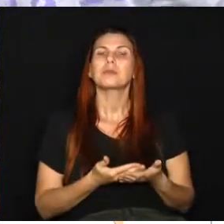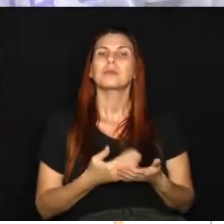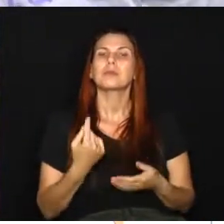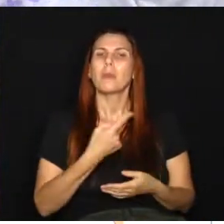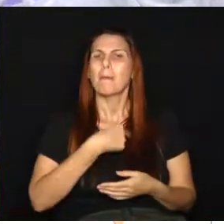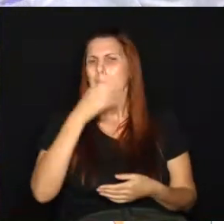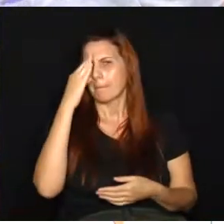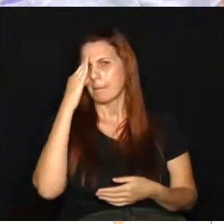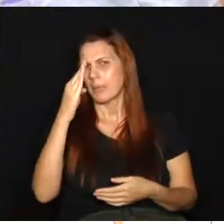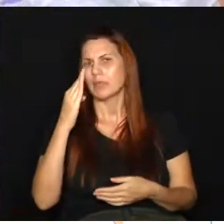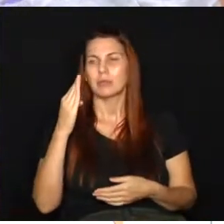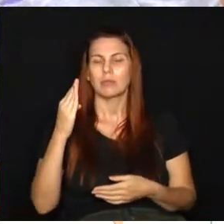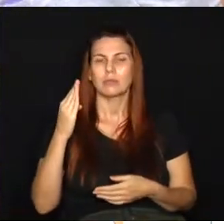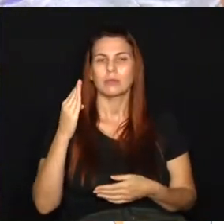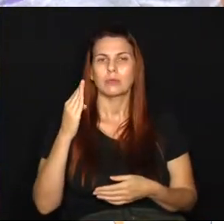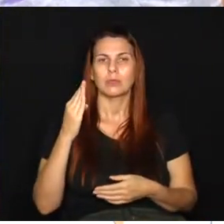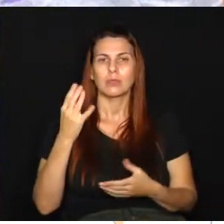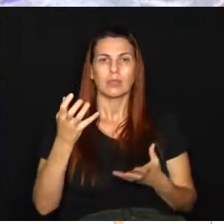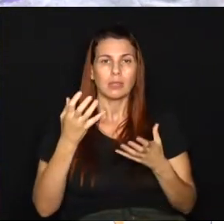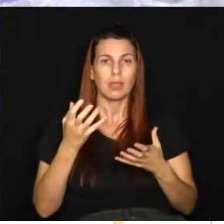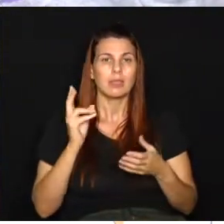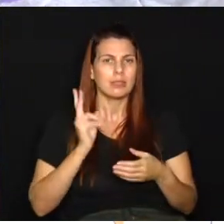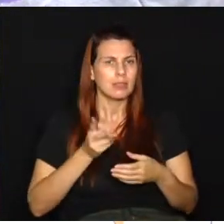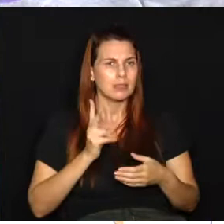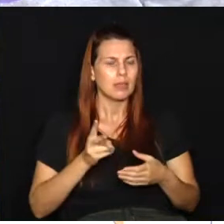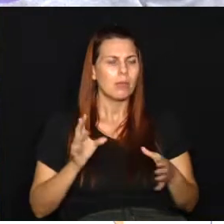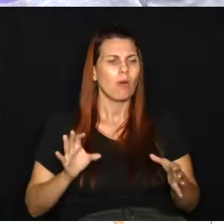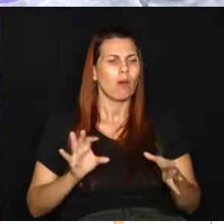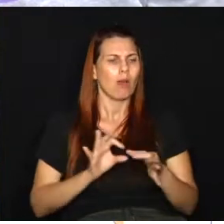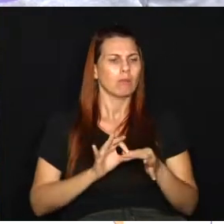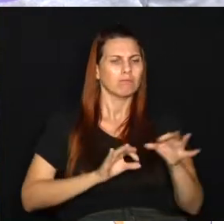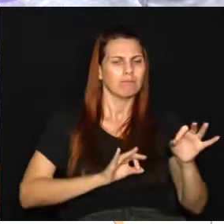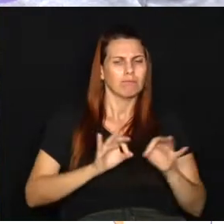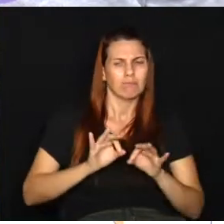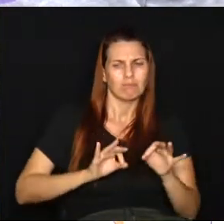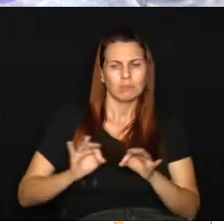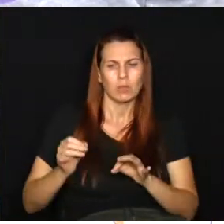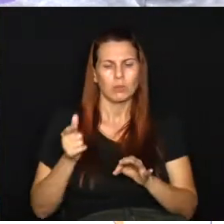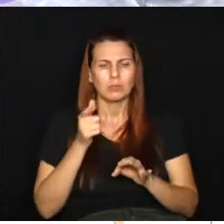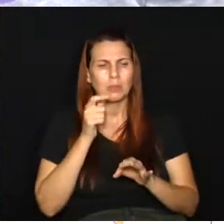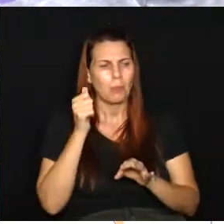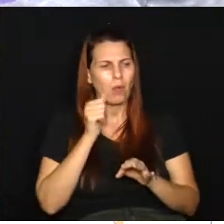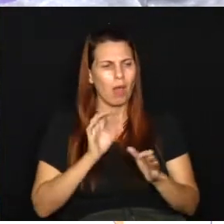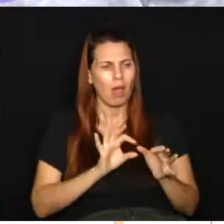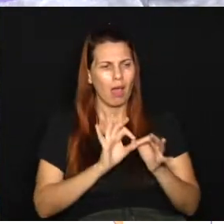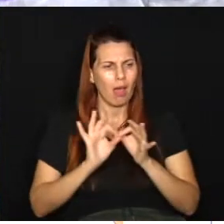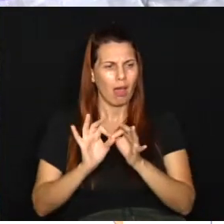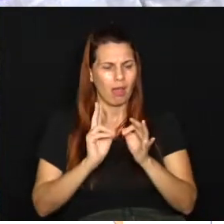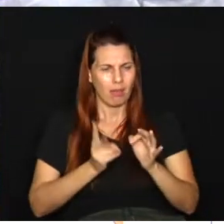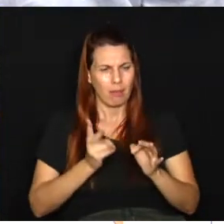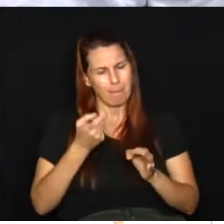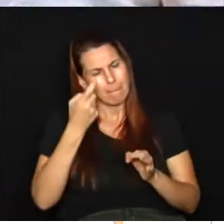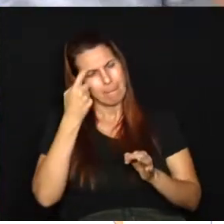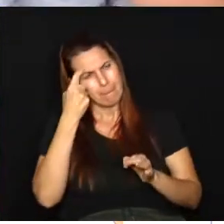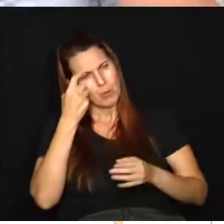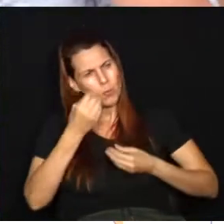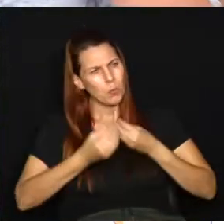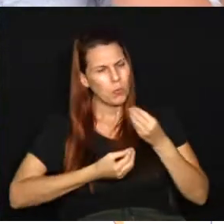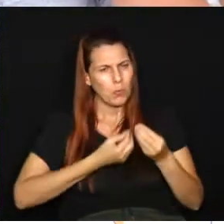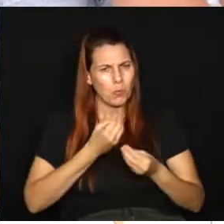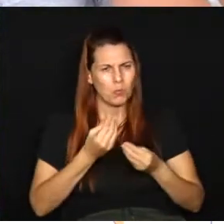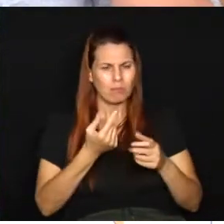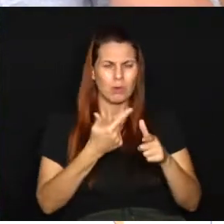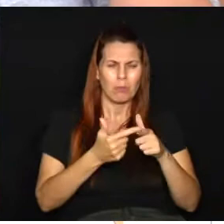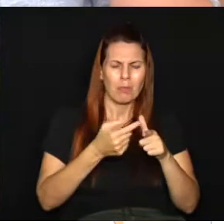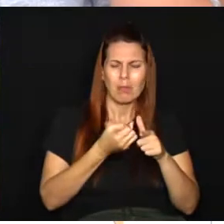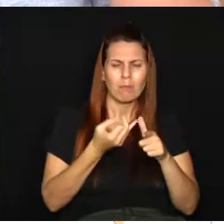principal perspectiva, no sentido de estar sempre articulada para manter uma rede de mulheres organizadas, pensando sobre os